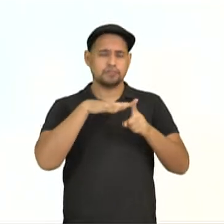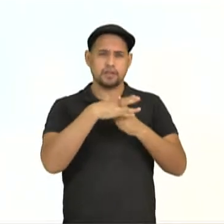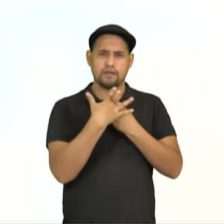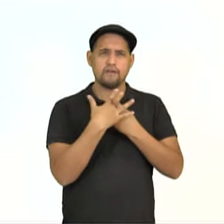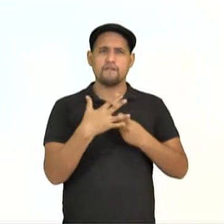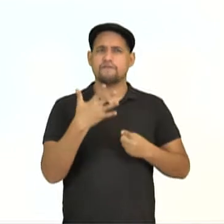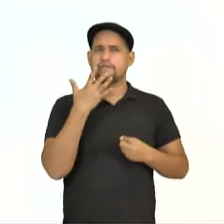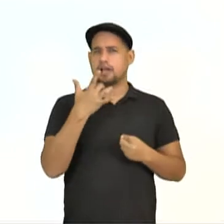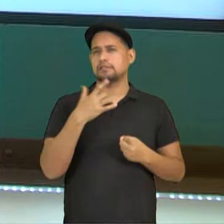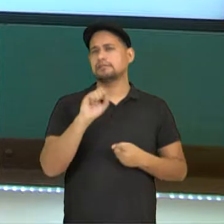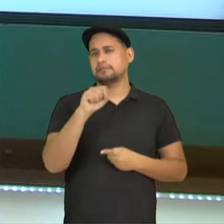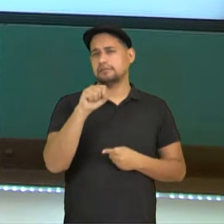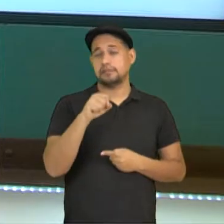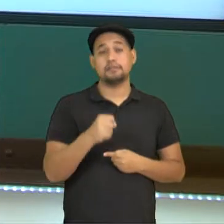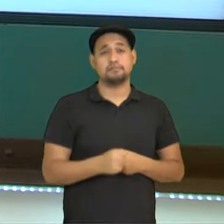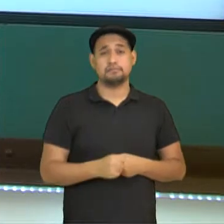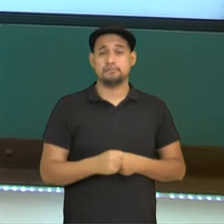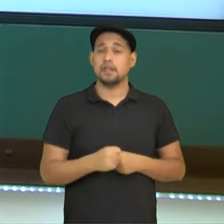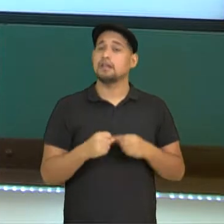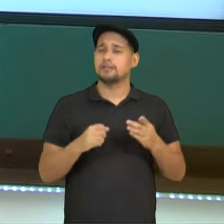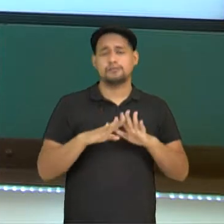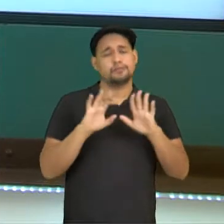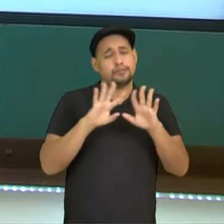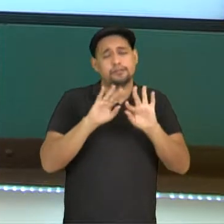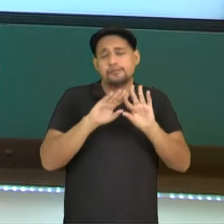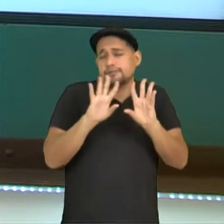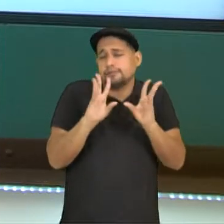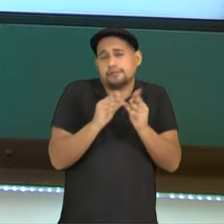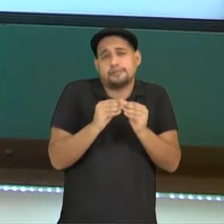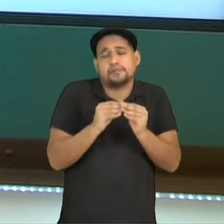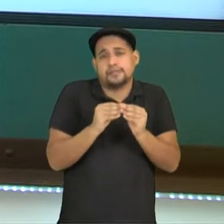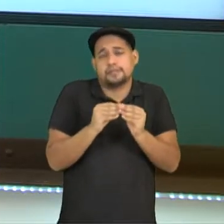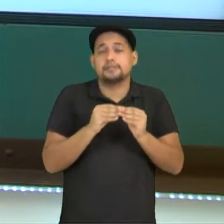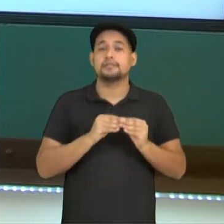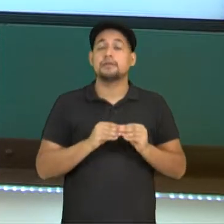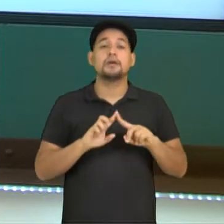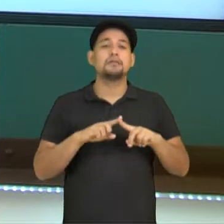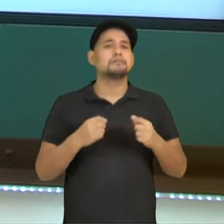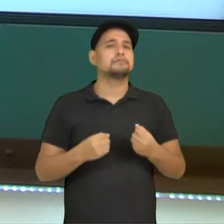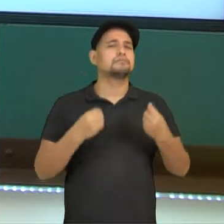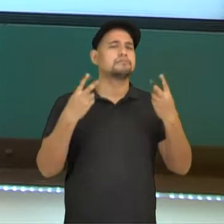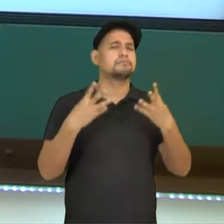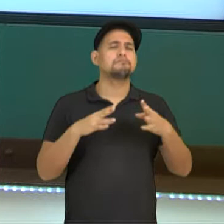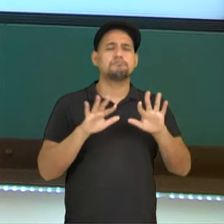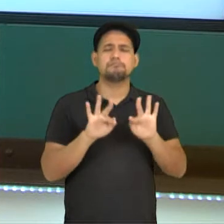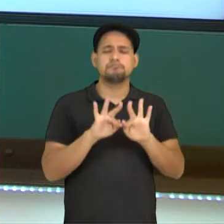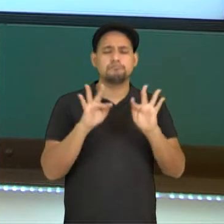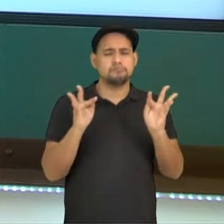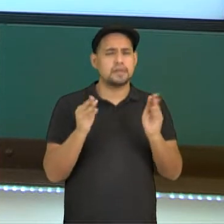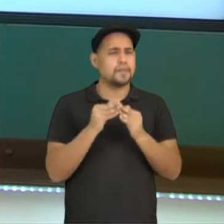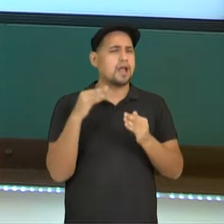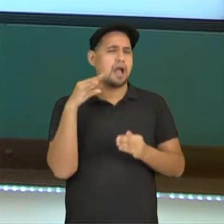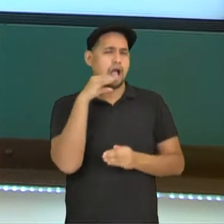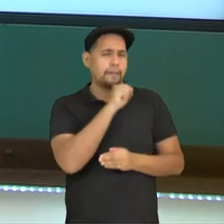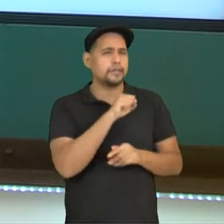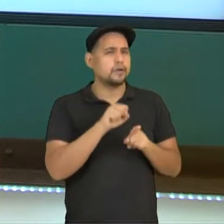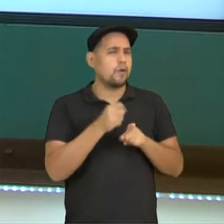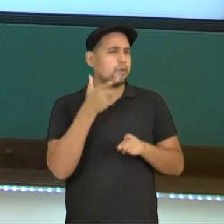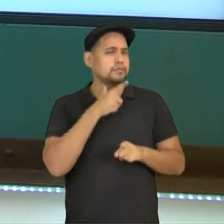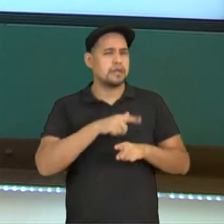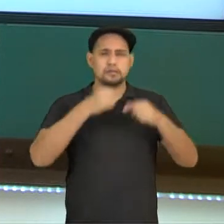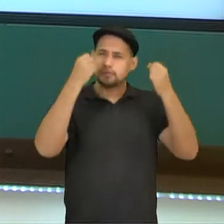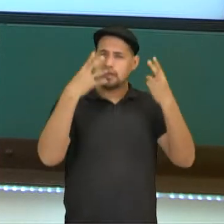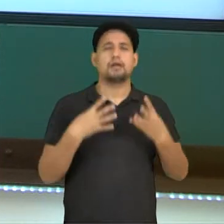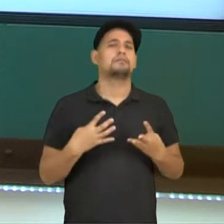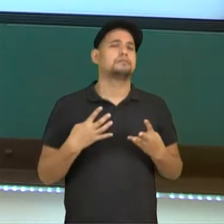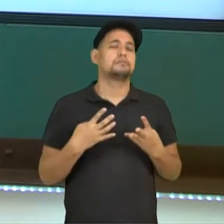facilmente? Claro, de maneira simples. Uma definição simples, rápida, consegue